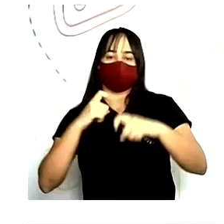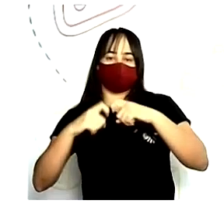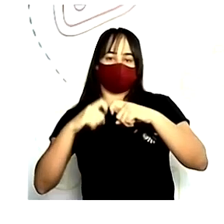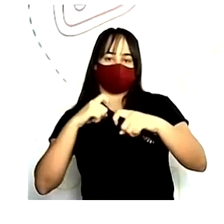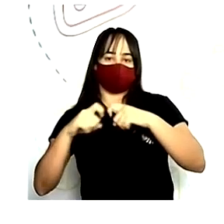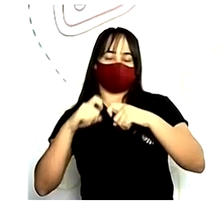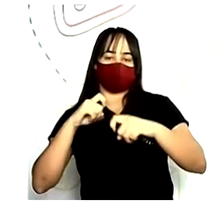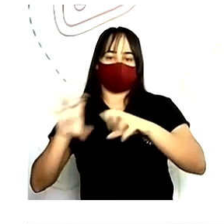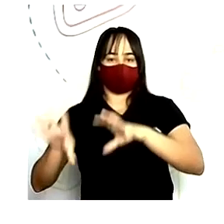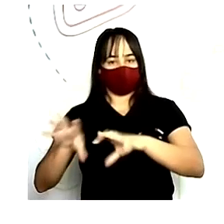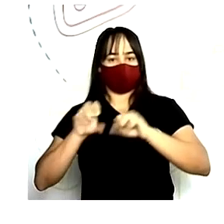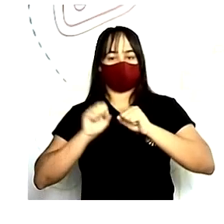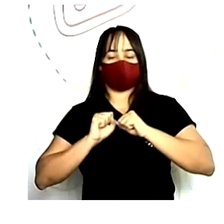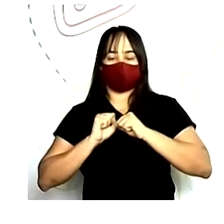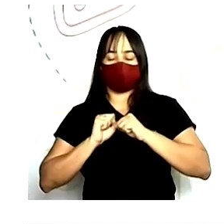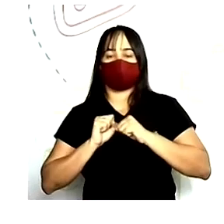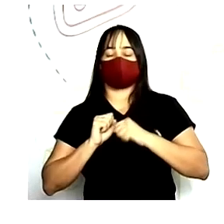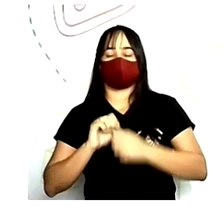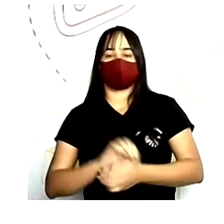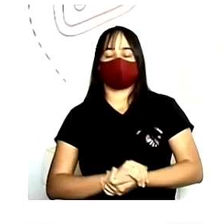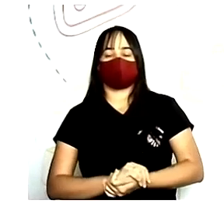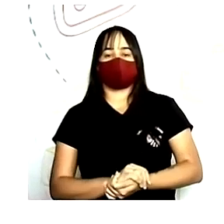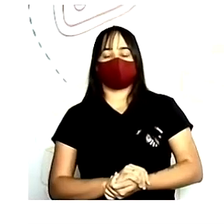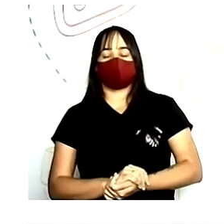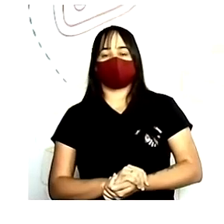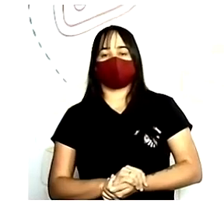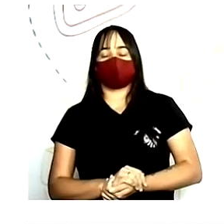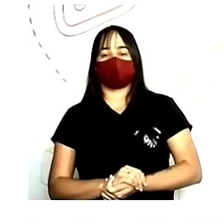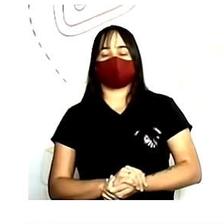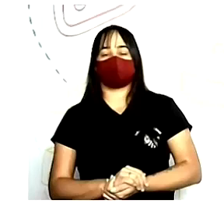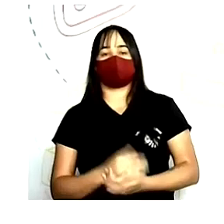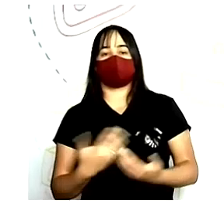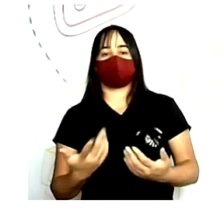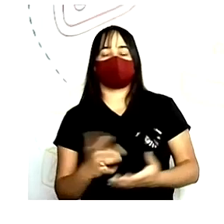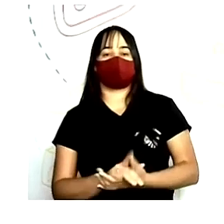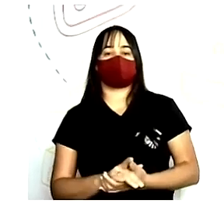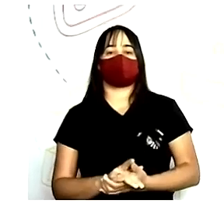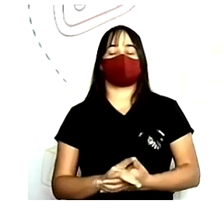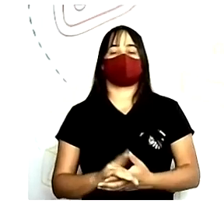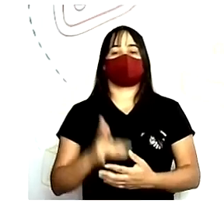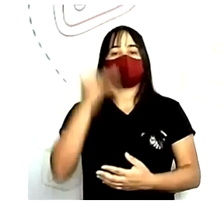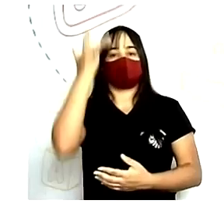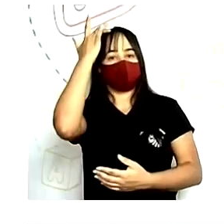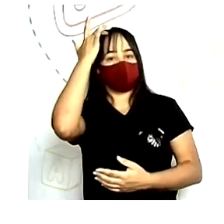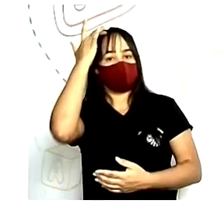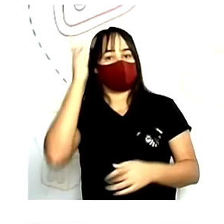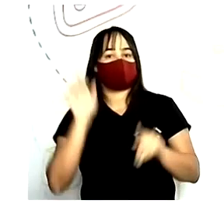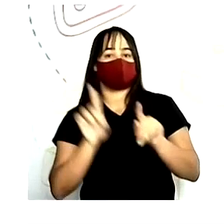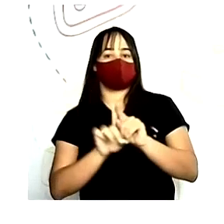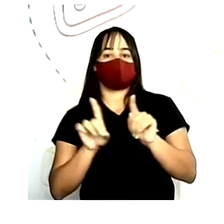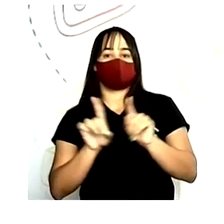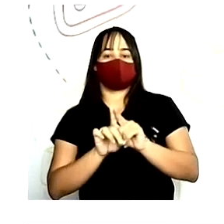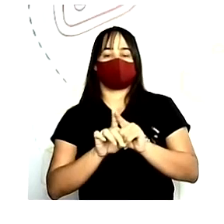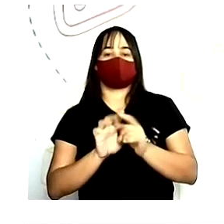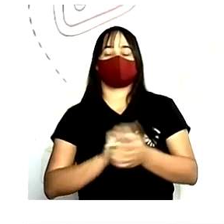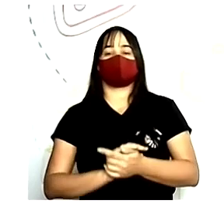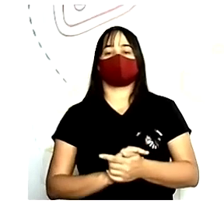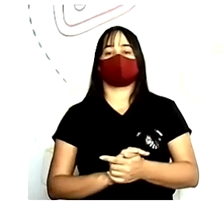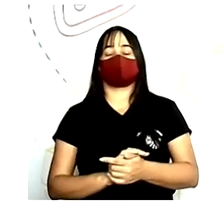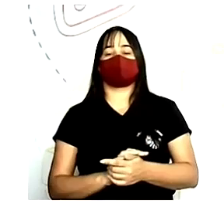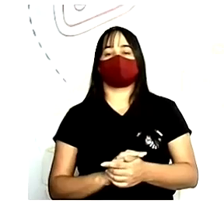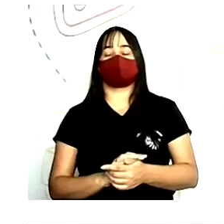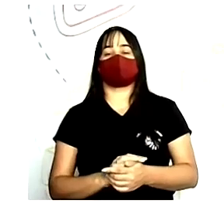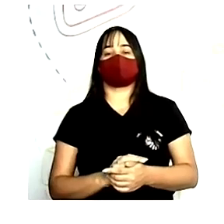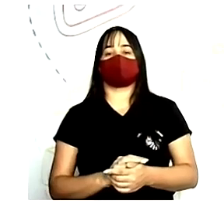sexualmente transmissíveis e prejudiciais. Então, ó, ingenuidade, submissão, violência e abandono